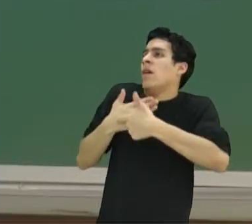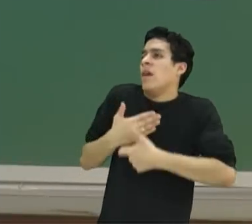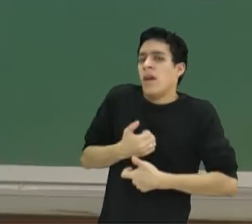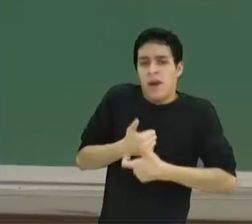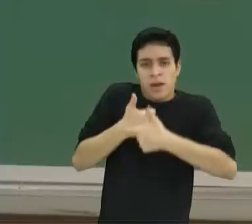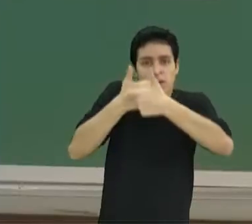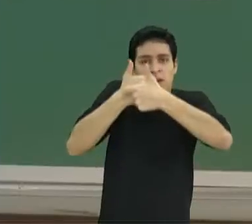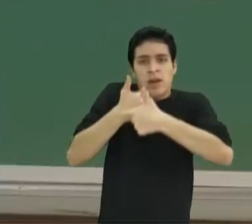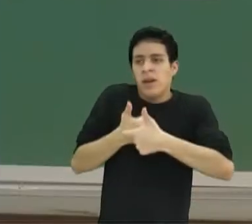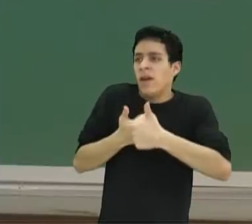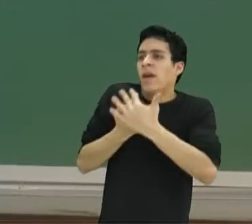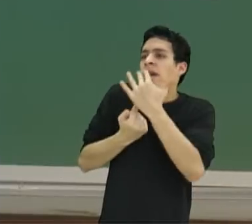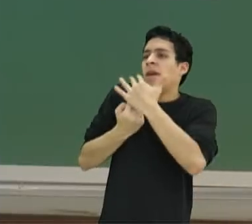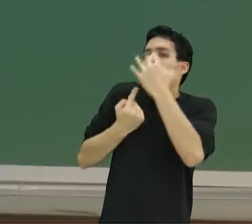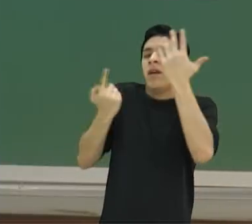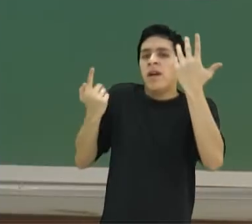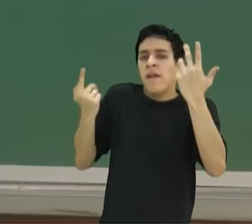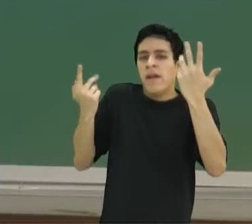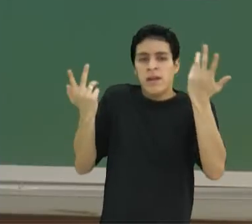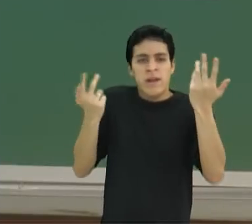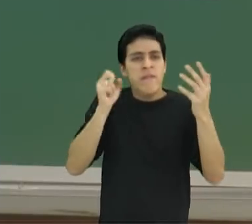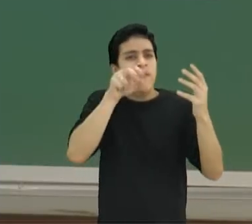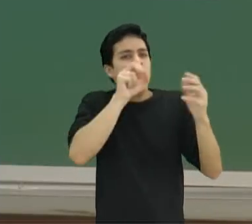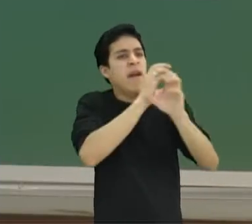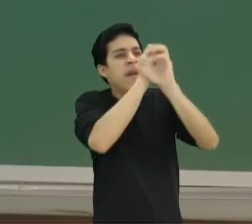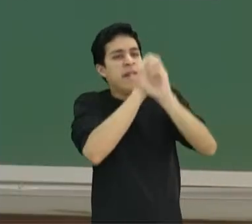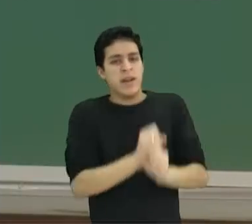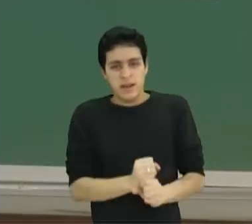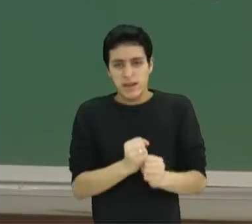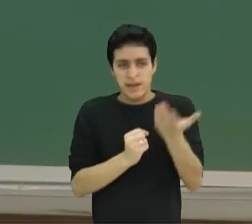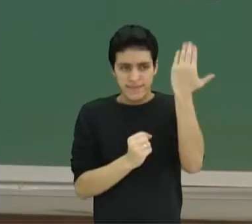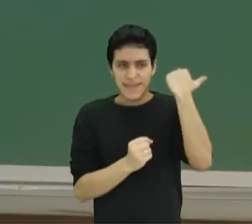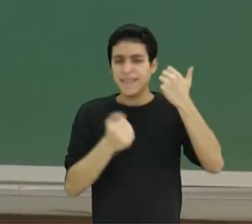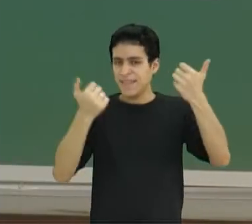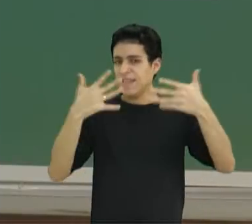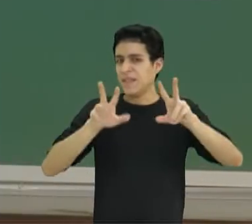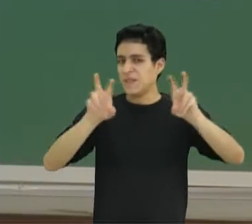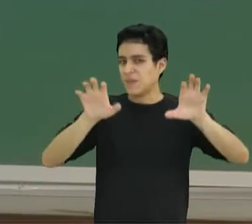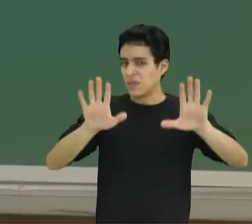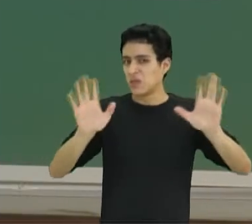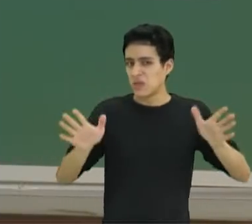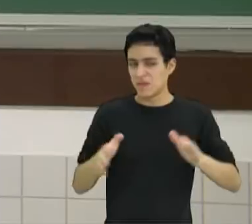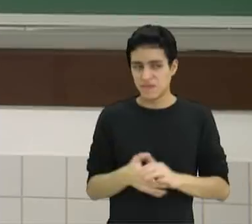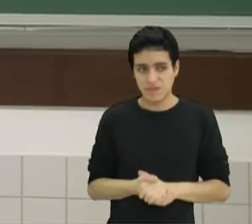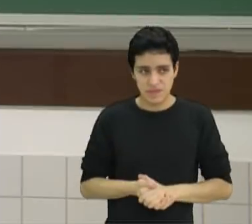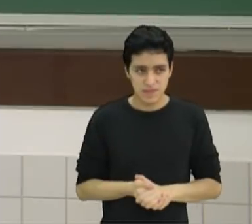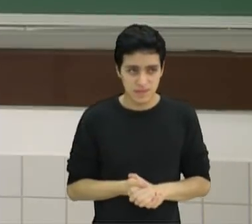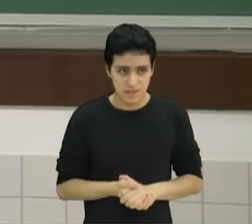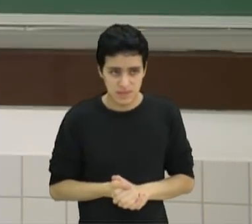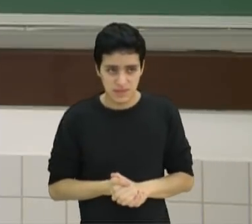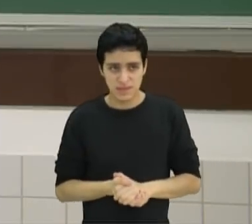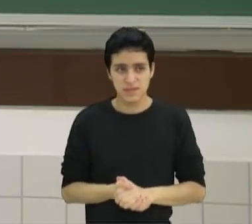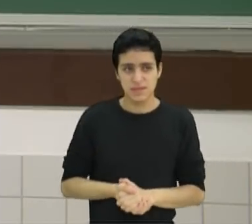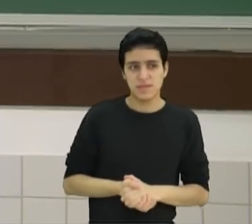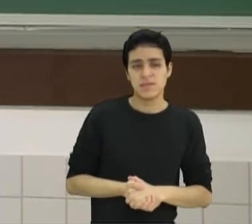um clássico isso, que já era abordado nesse tempo, né? Ainda ela traz a ideia